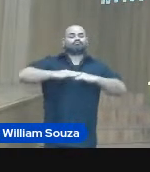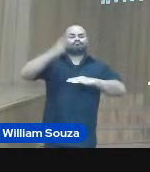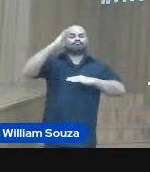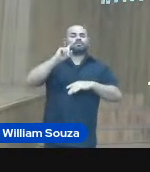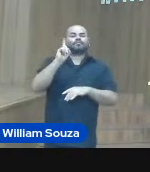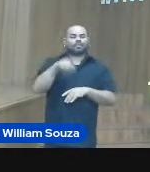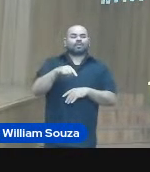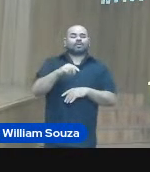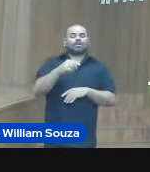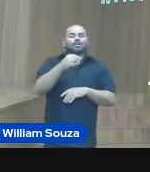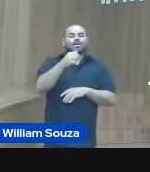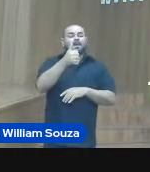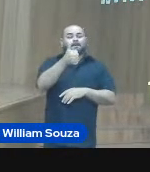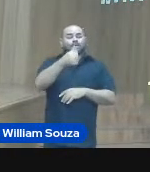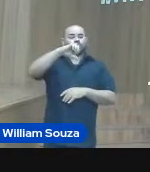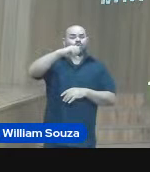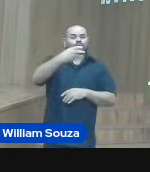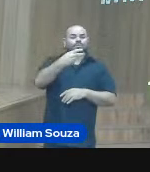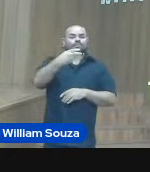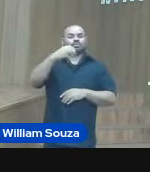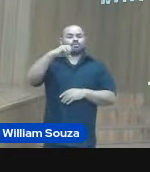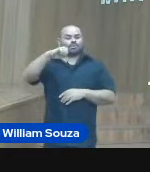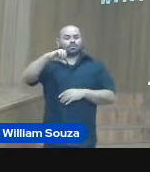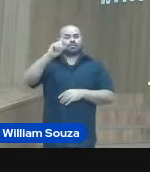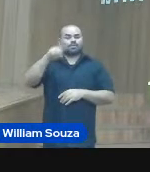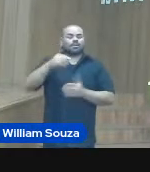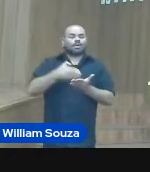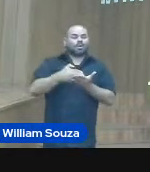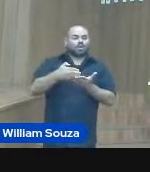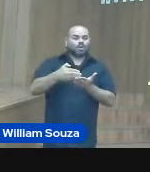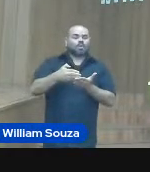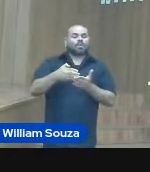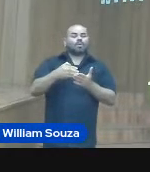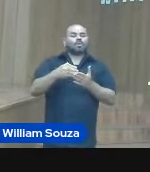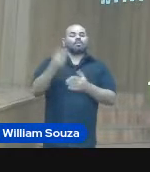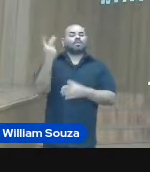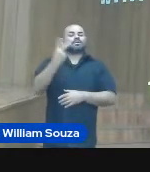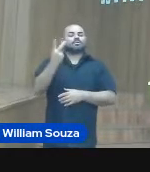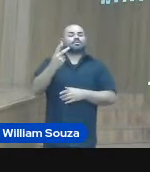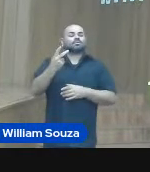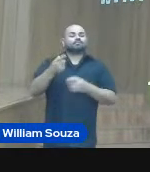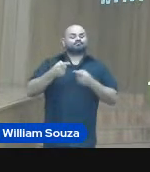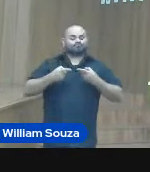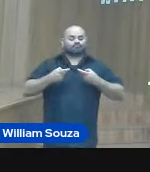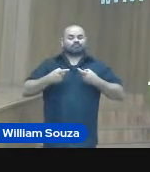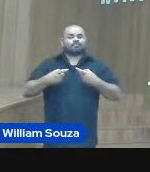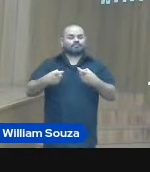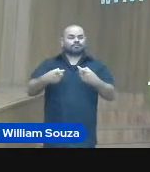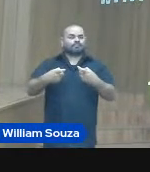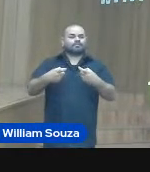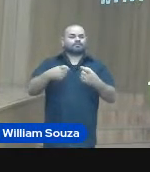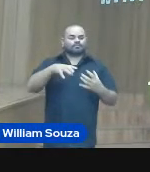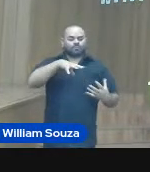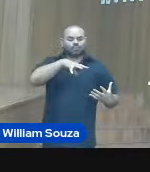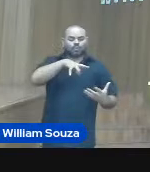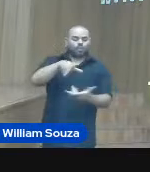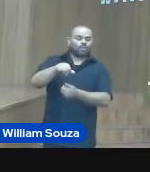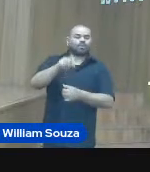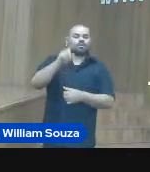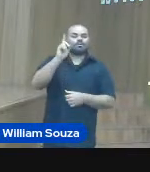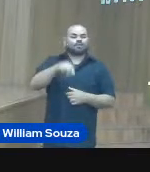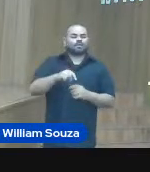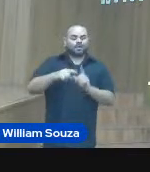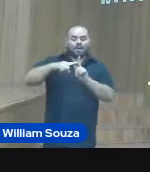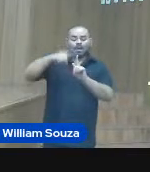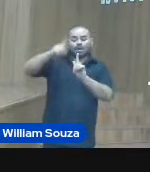1939, começa a Segunda Guerra Mundial. E aí reparem como que, a partir, quando o gráfico deixa de ser